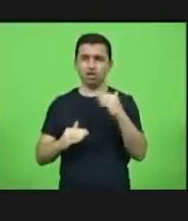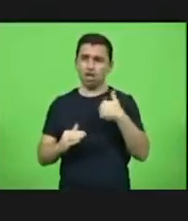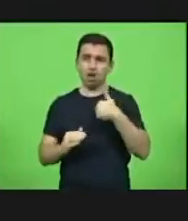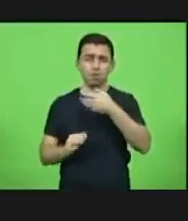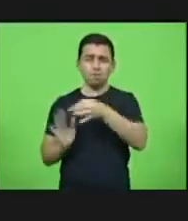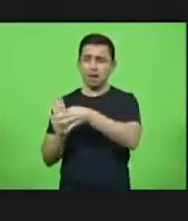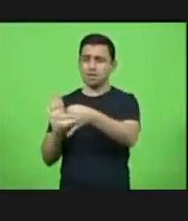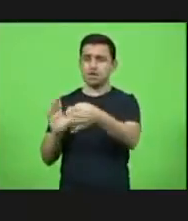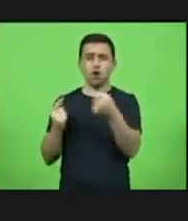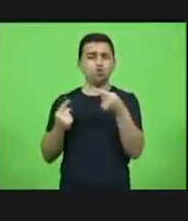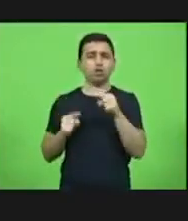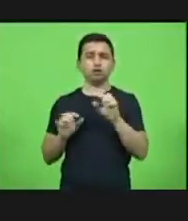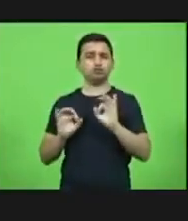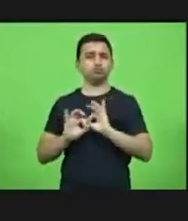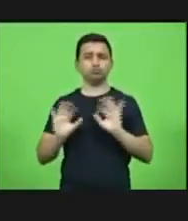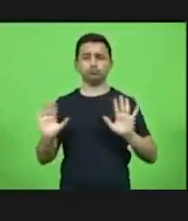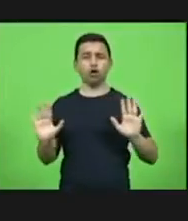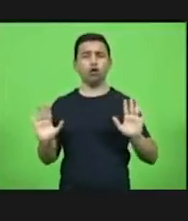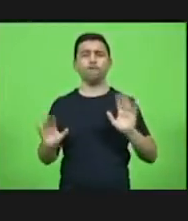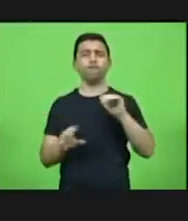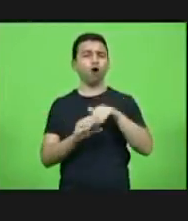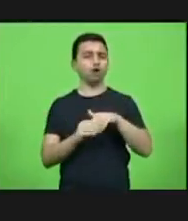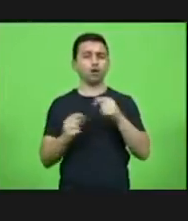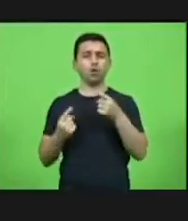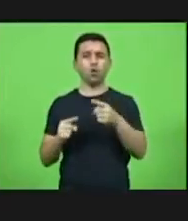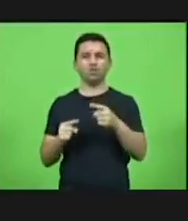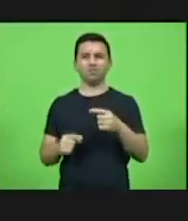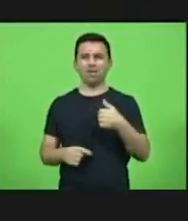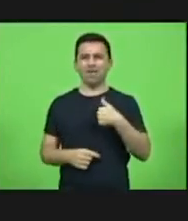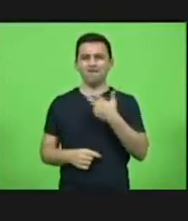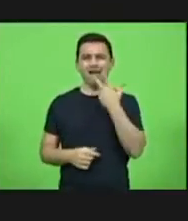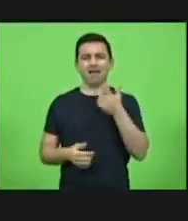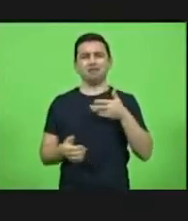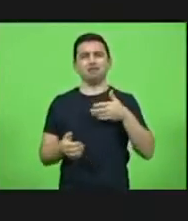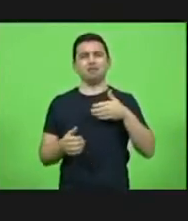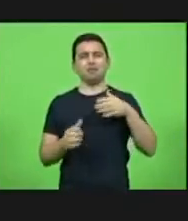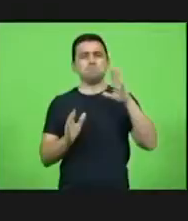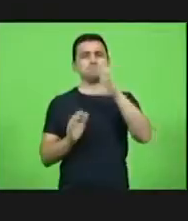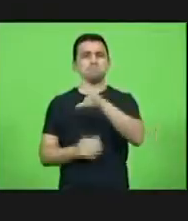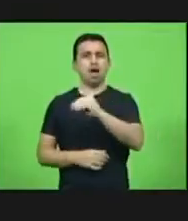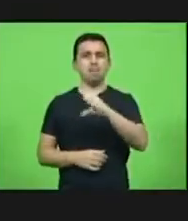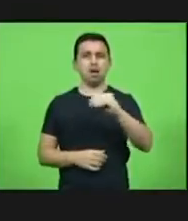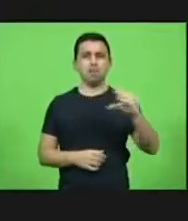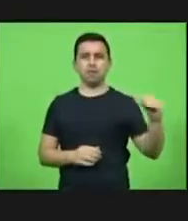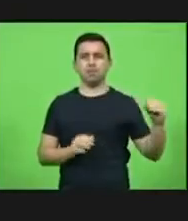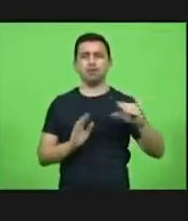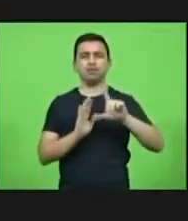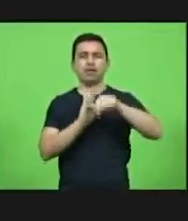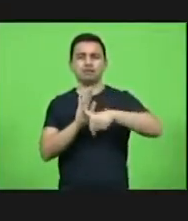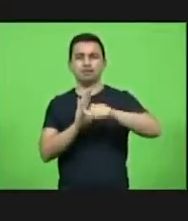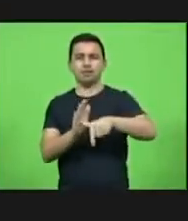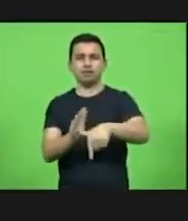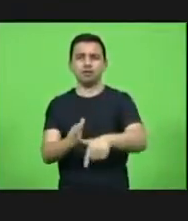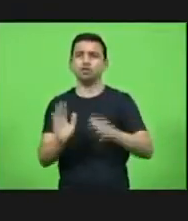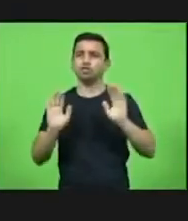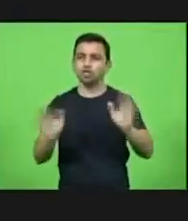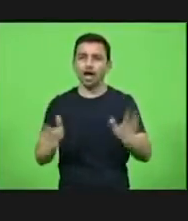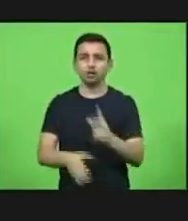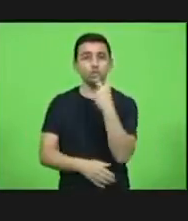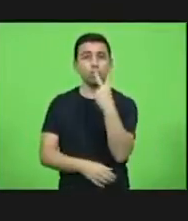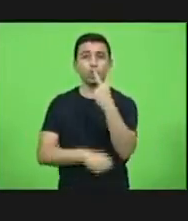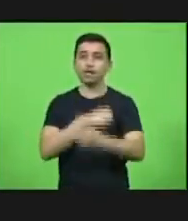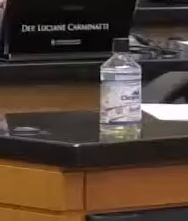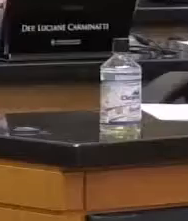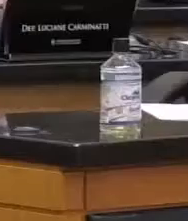parecer contrário. Vou votar no plenário contra. Agora não vou ficar trazendo um projeto que vai estar completando agora dois